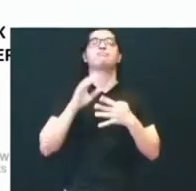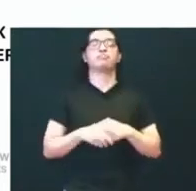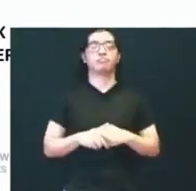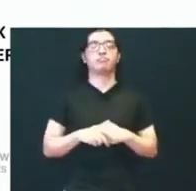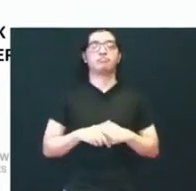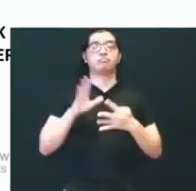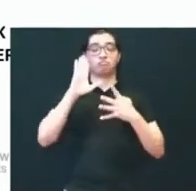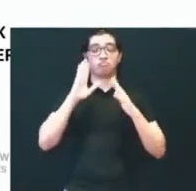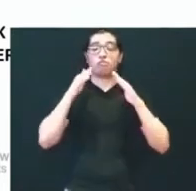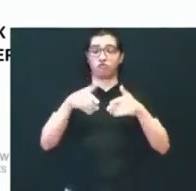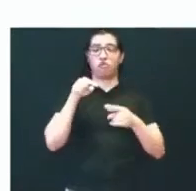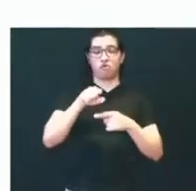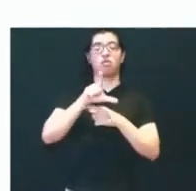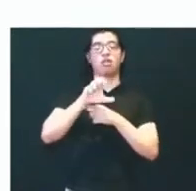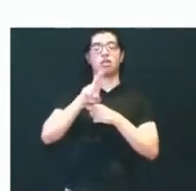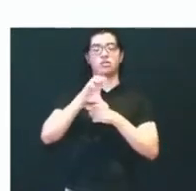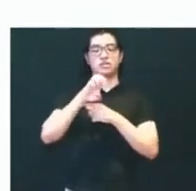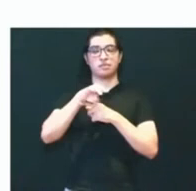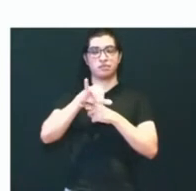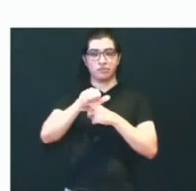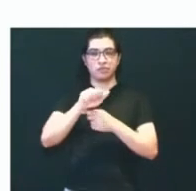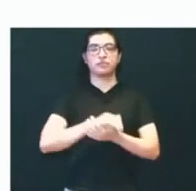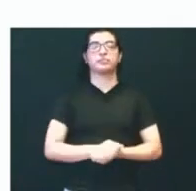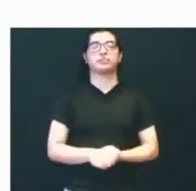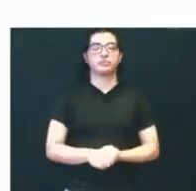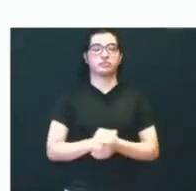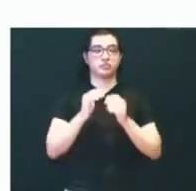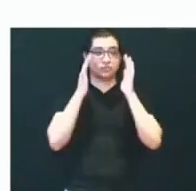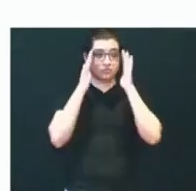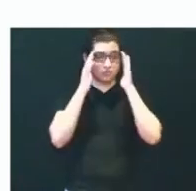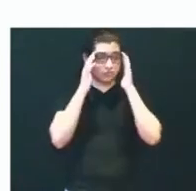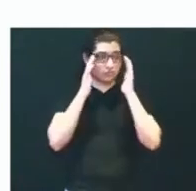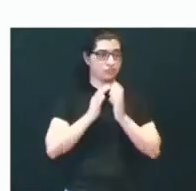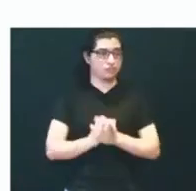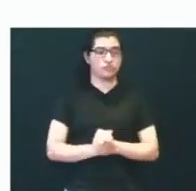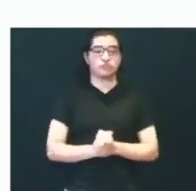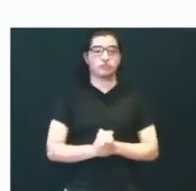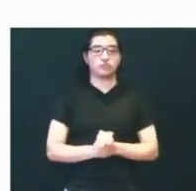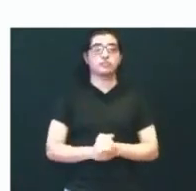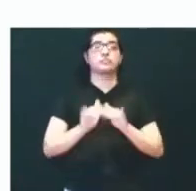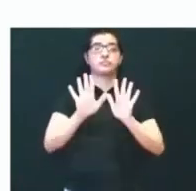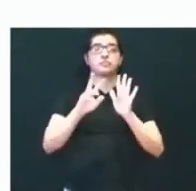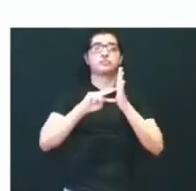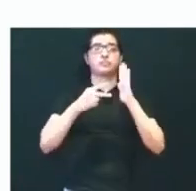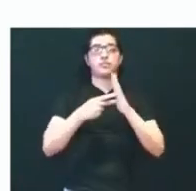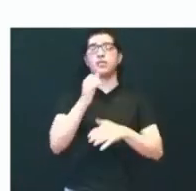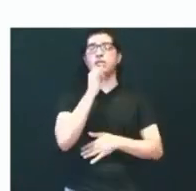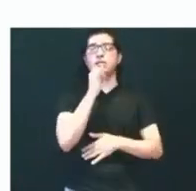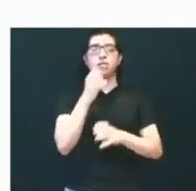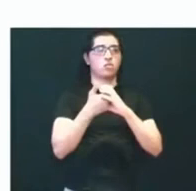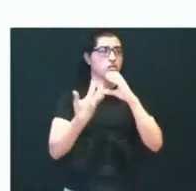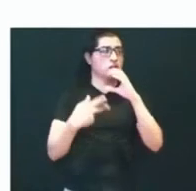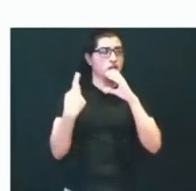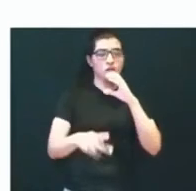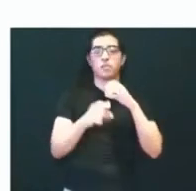grandes grupos de leucemias. Muito bem. E o que se caracterizaria, então, quando você tem essa